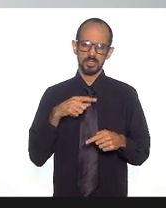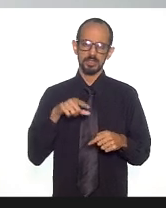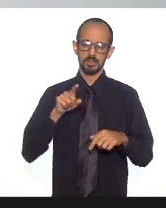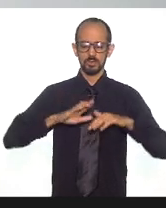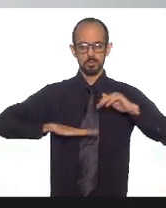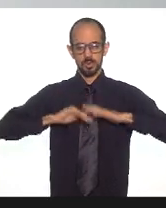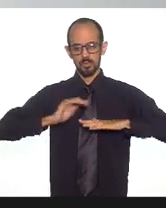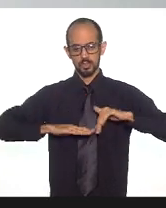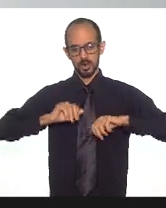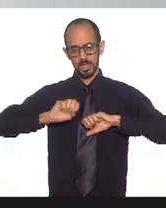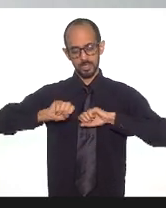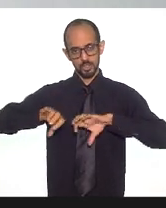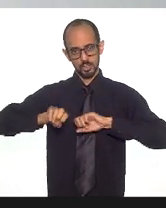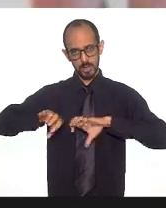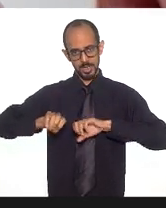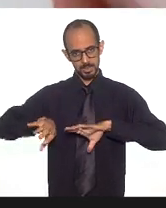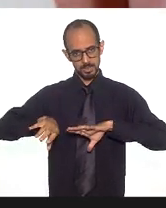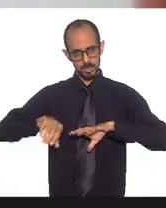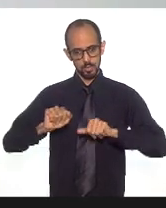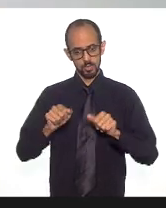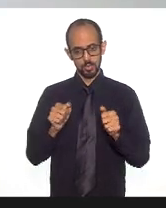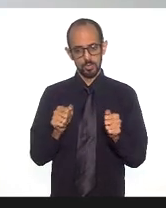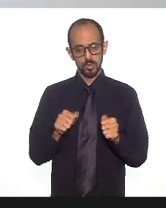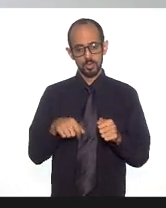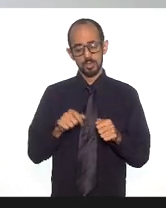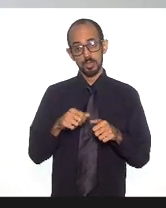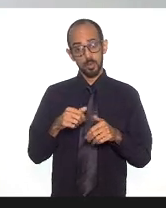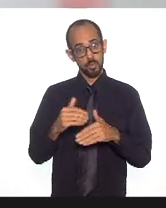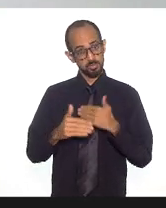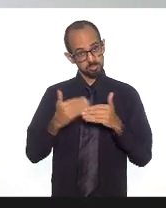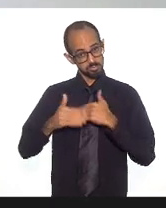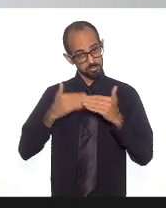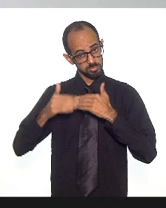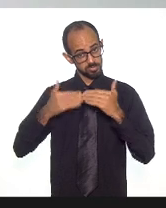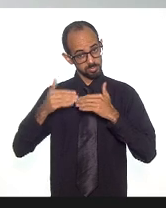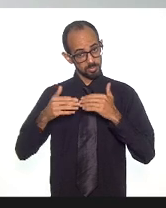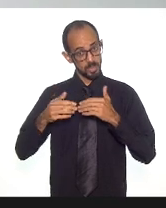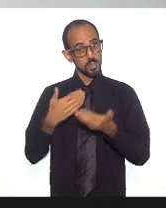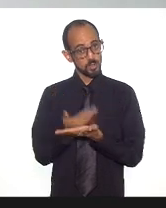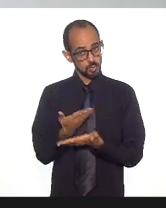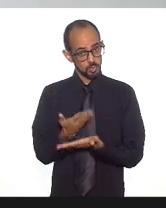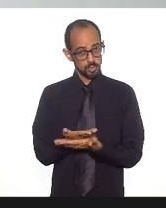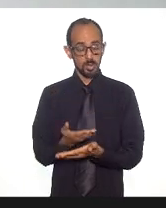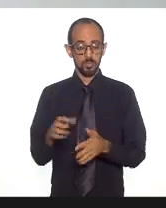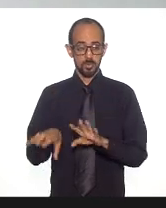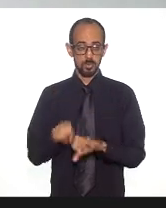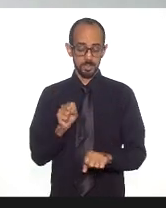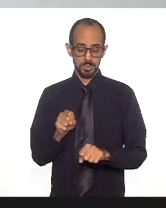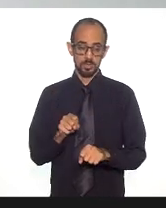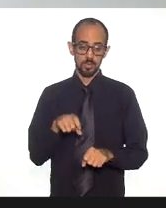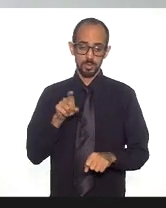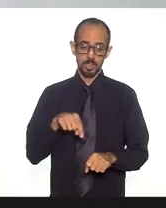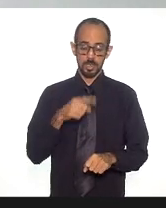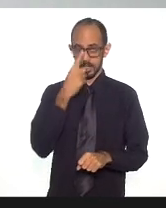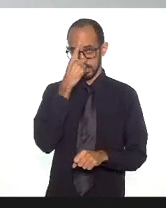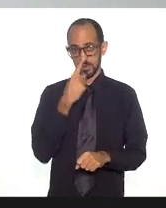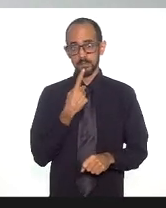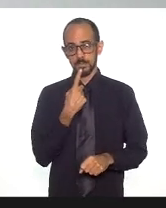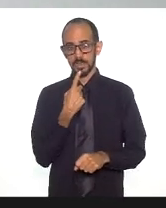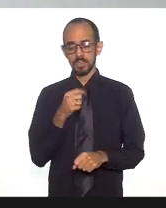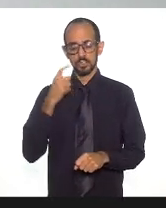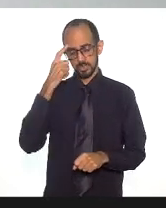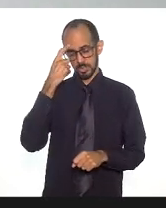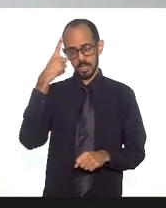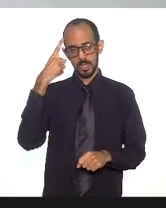educação, embora façam isso ainda em formação, né, esse é um pouco o perfil, né, do que representaria a